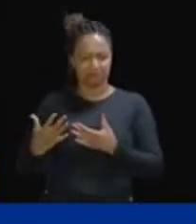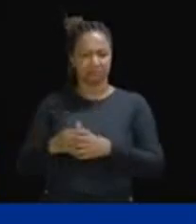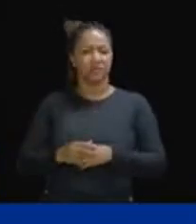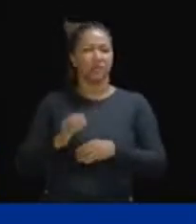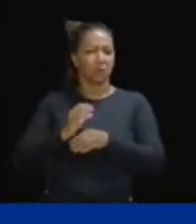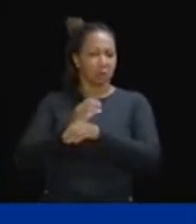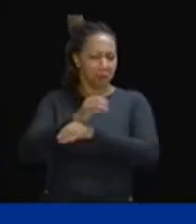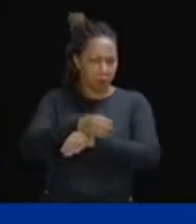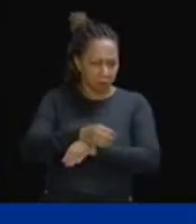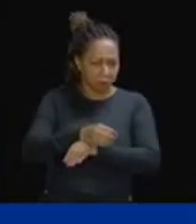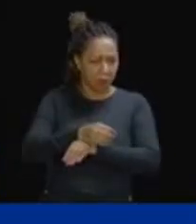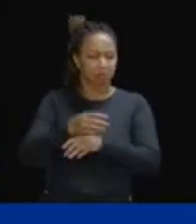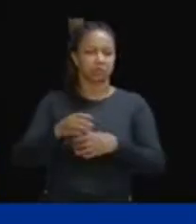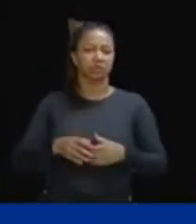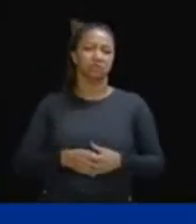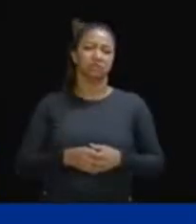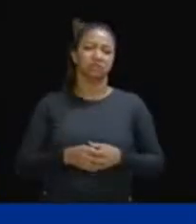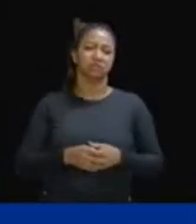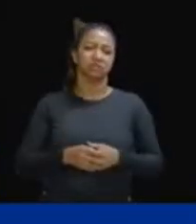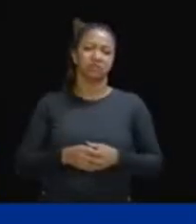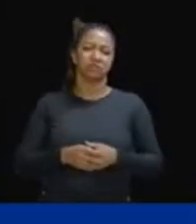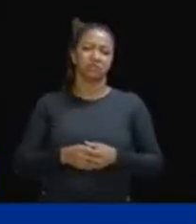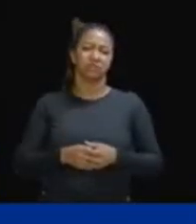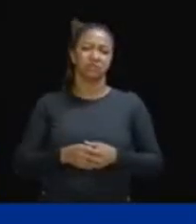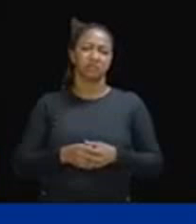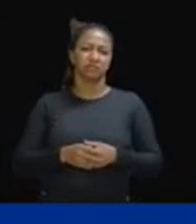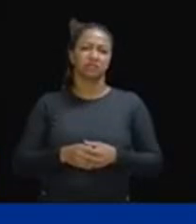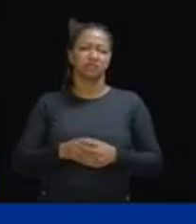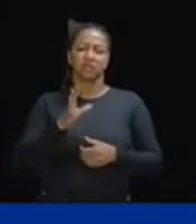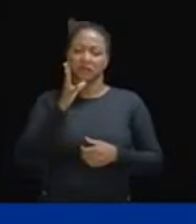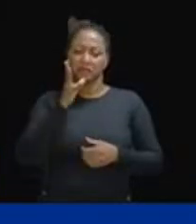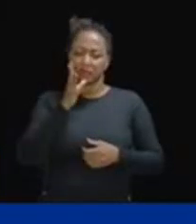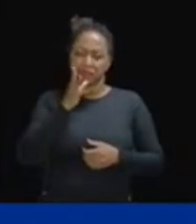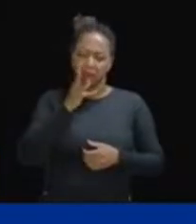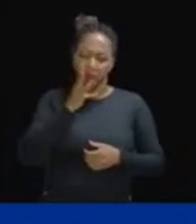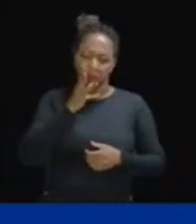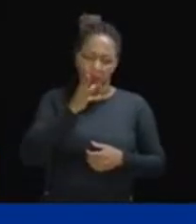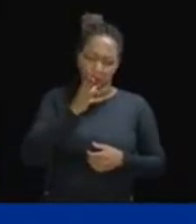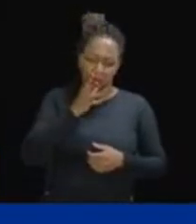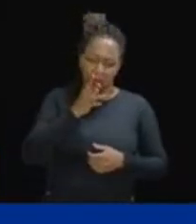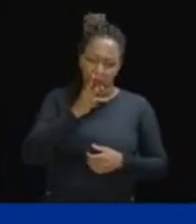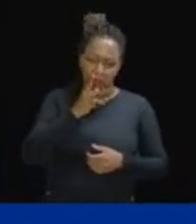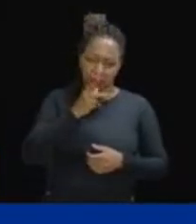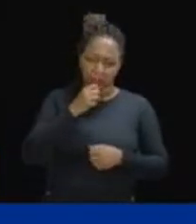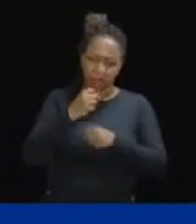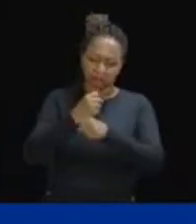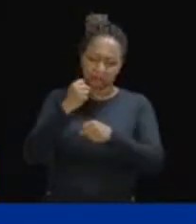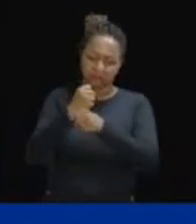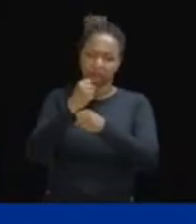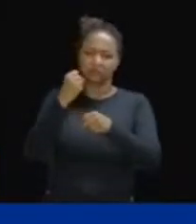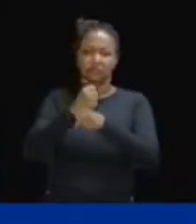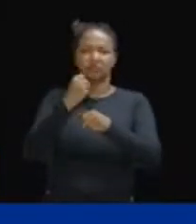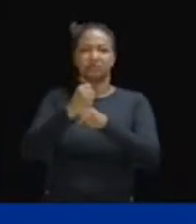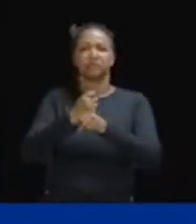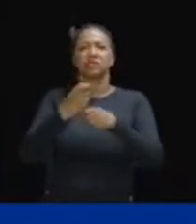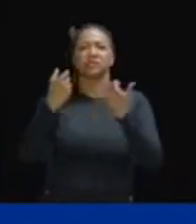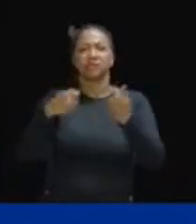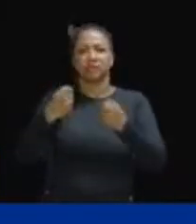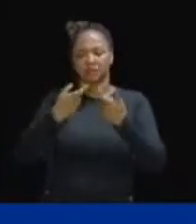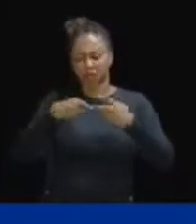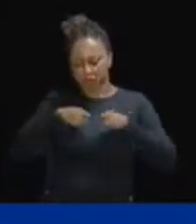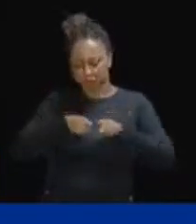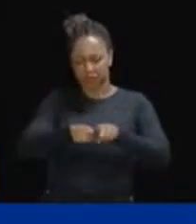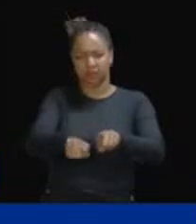essas obras estão sendo feitas com passos lentos e que é necessário formar novas